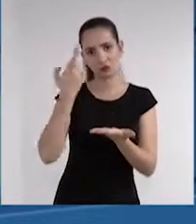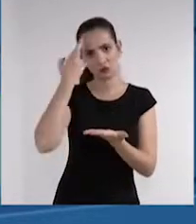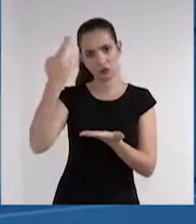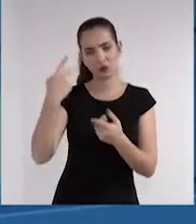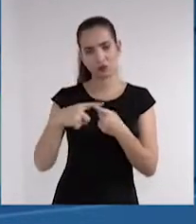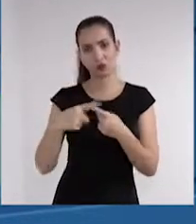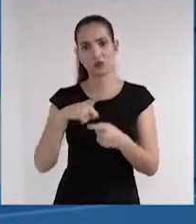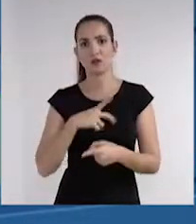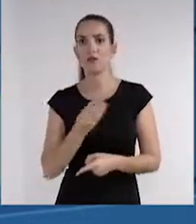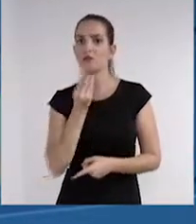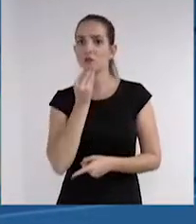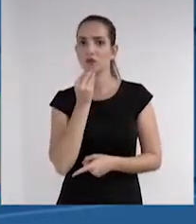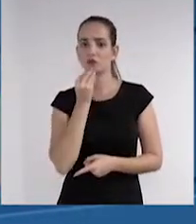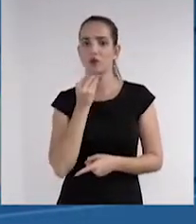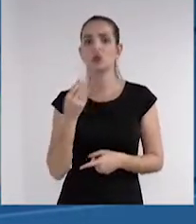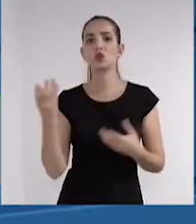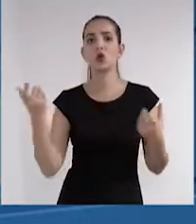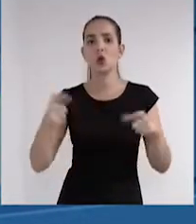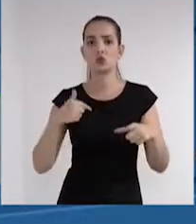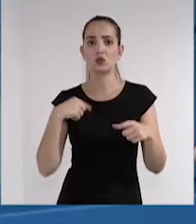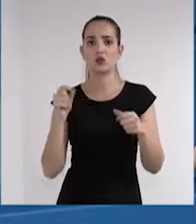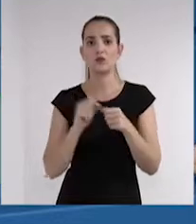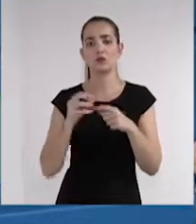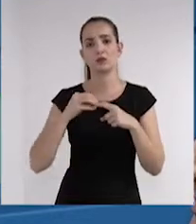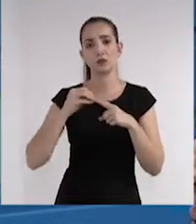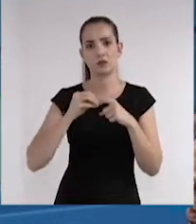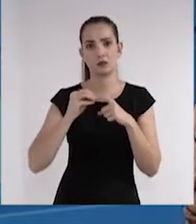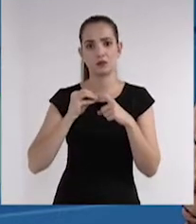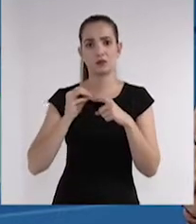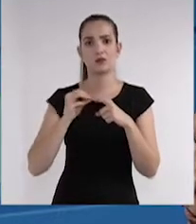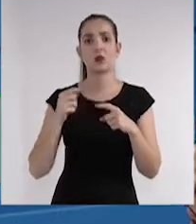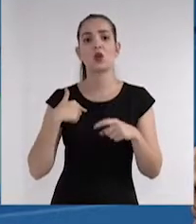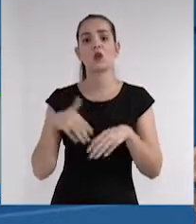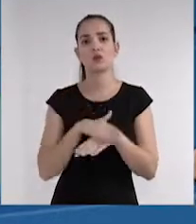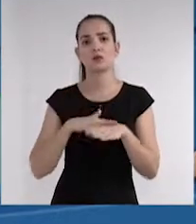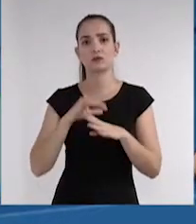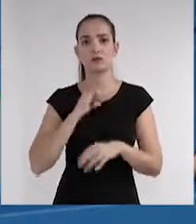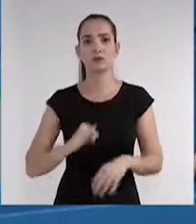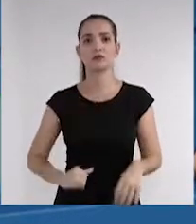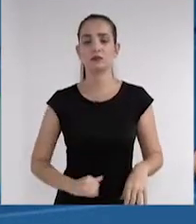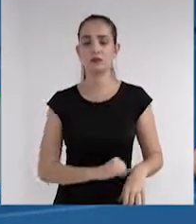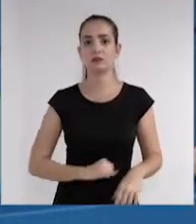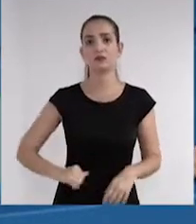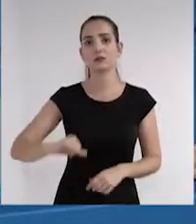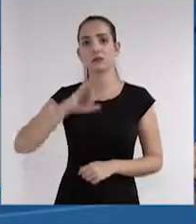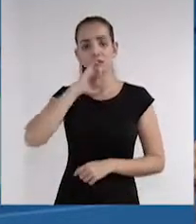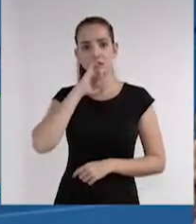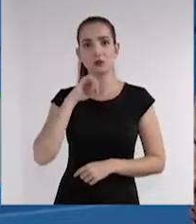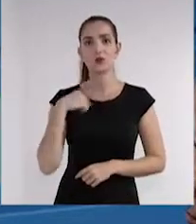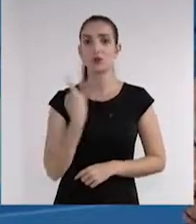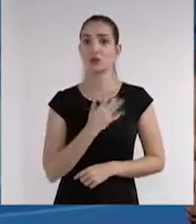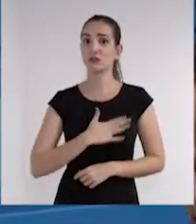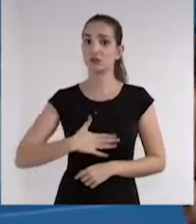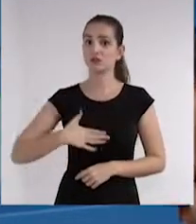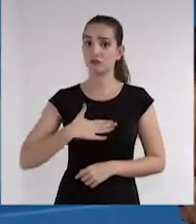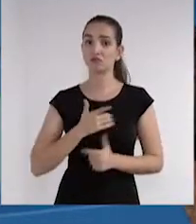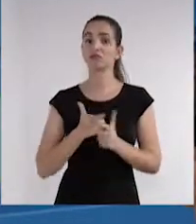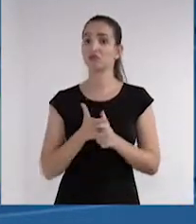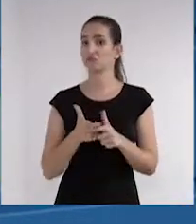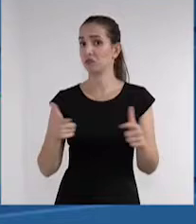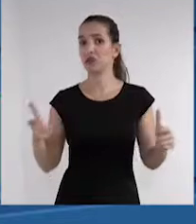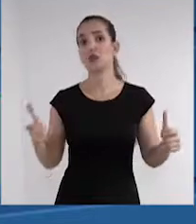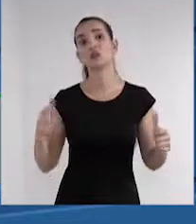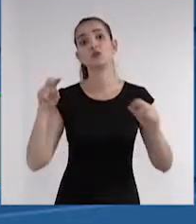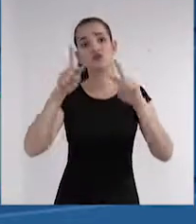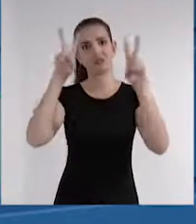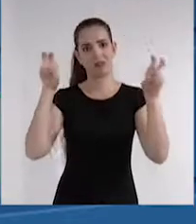também lá onde eu estou fazendo fisioterapia, conversar com o bispo, que ele estava lá, e a expectativa é muito grande em relação a